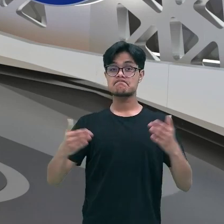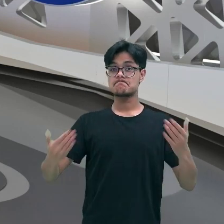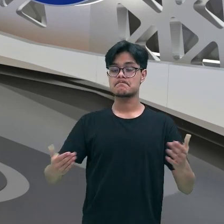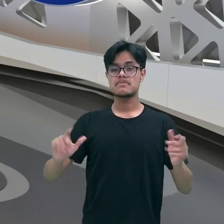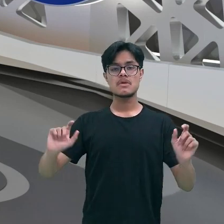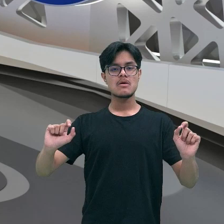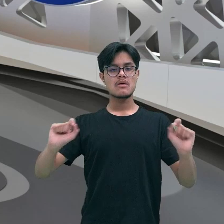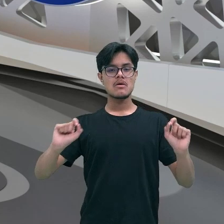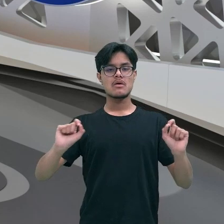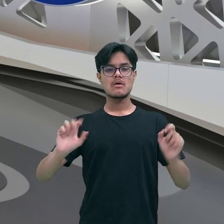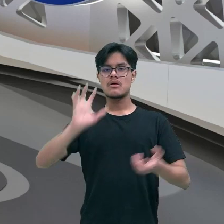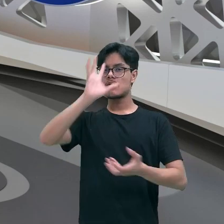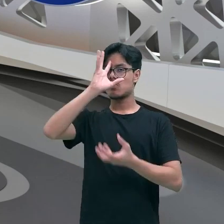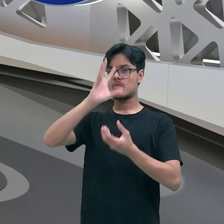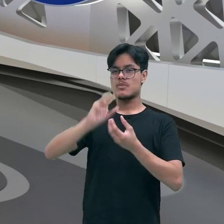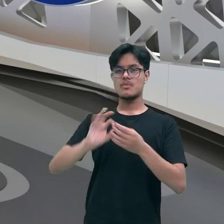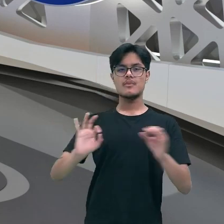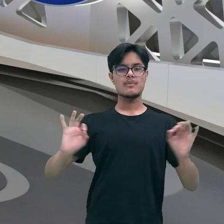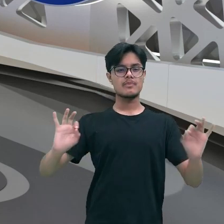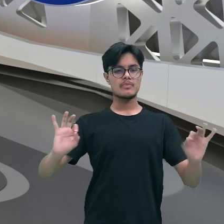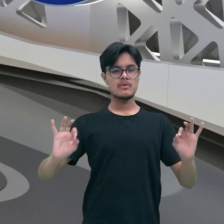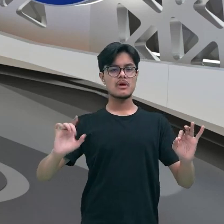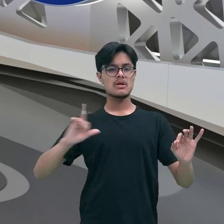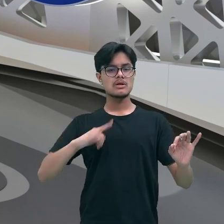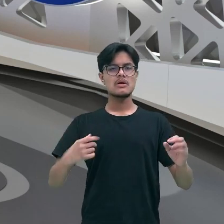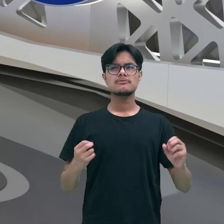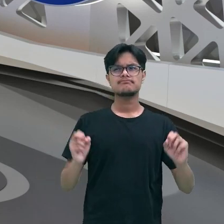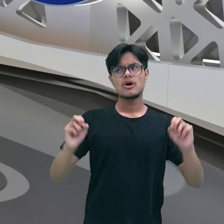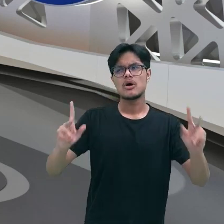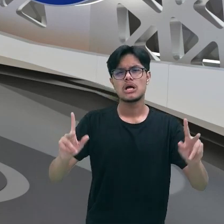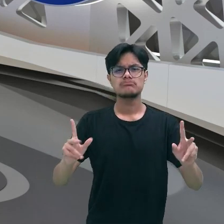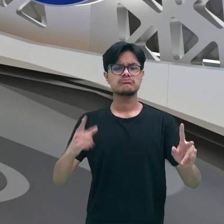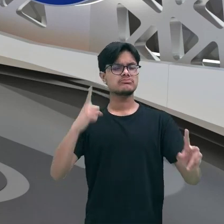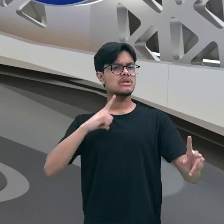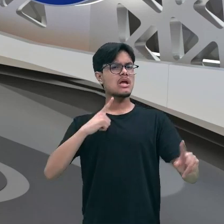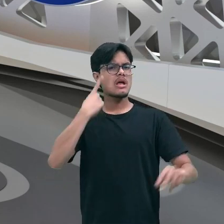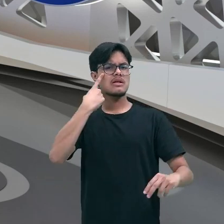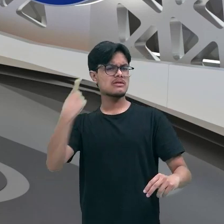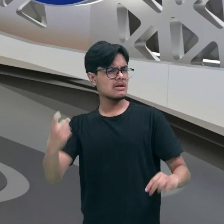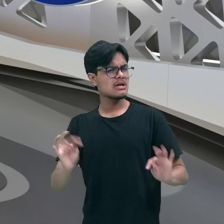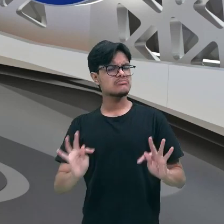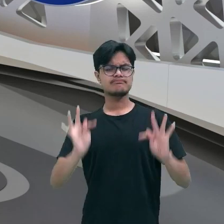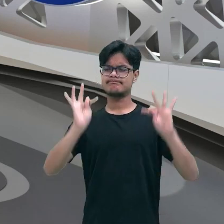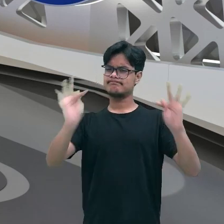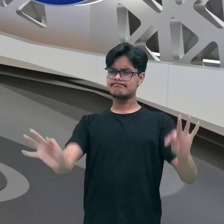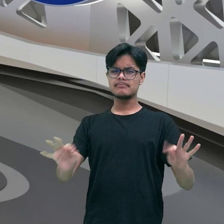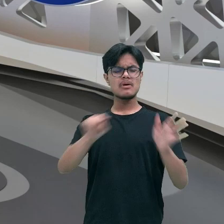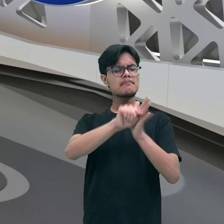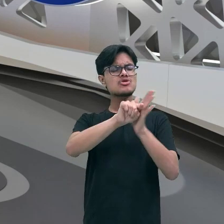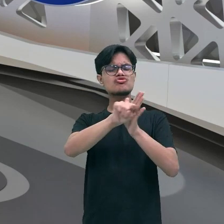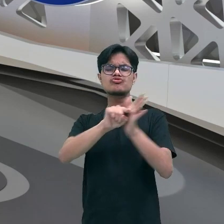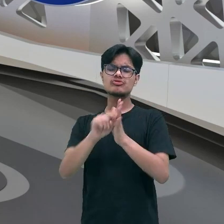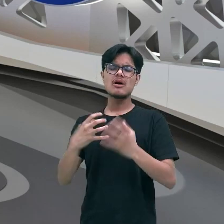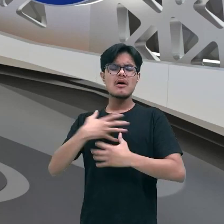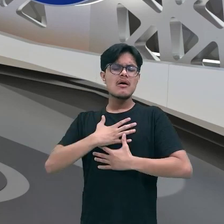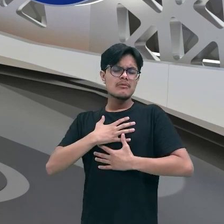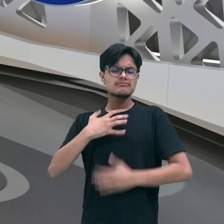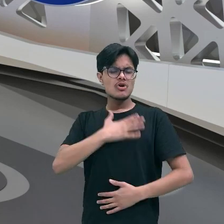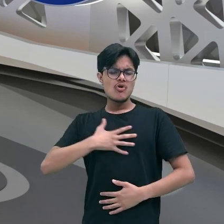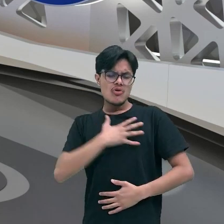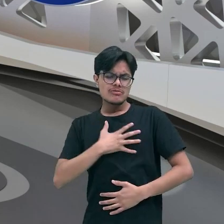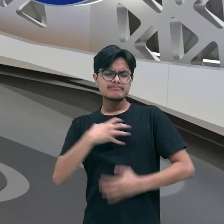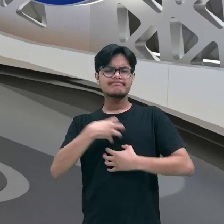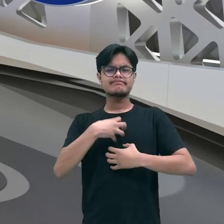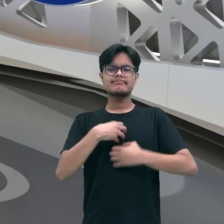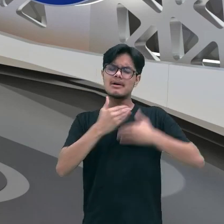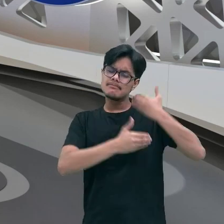também é possível entender que sempre é possível buscar, né? A tecnologia está aí justamente para nos auxiliar nesse processo,